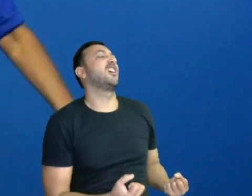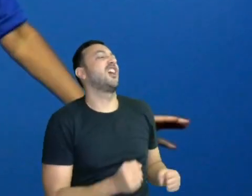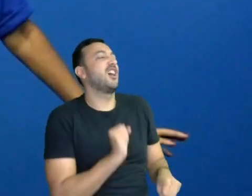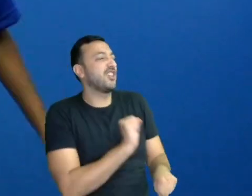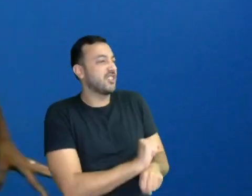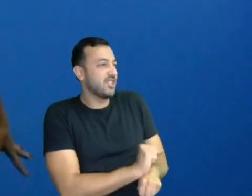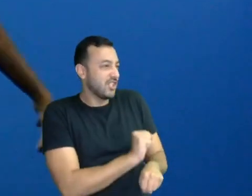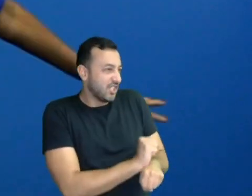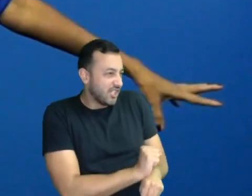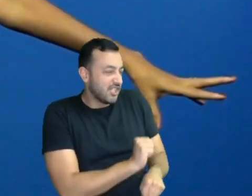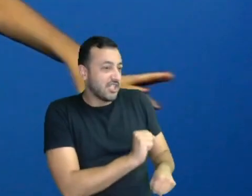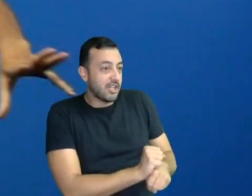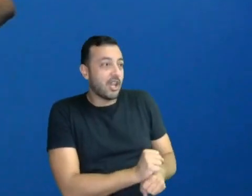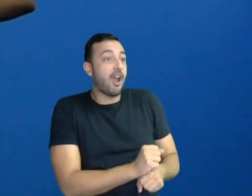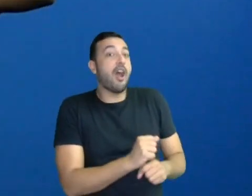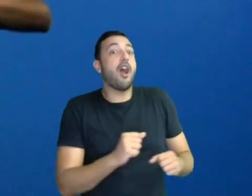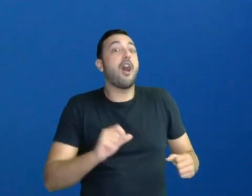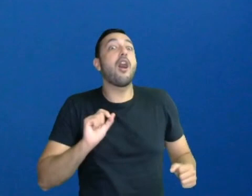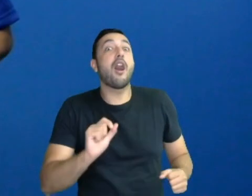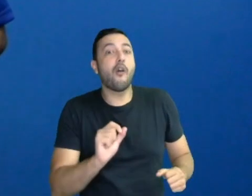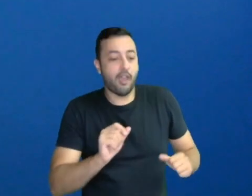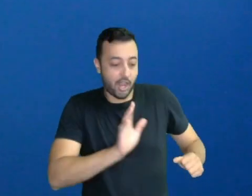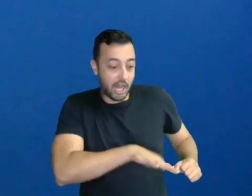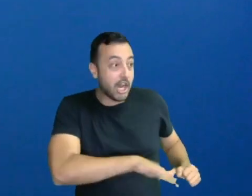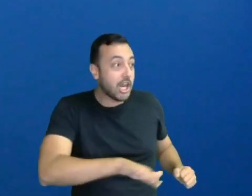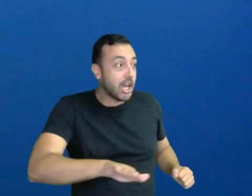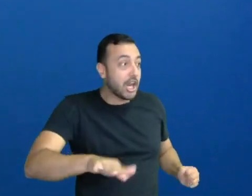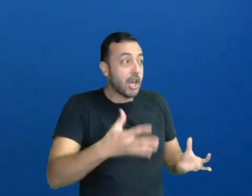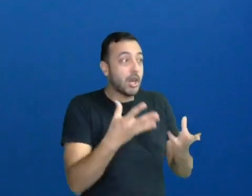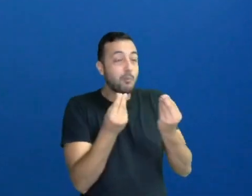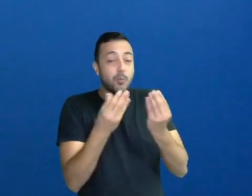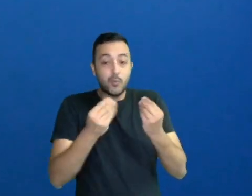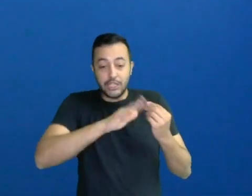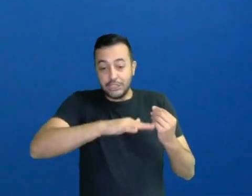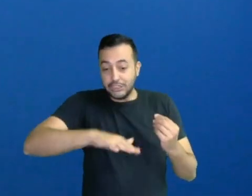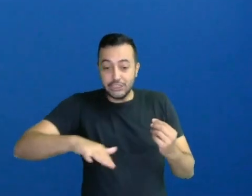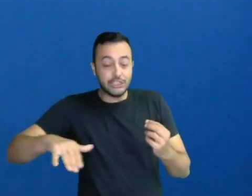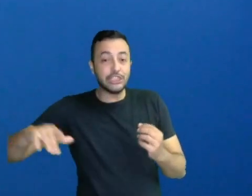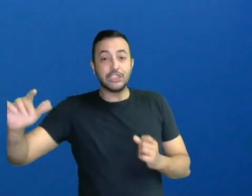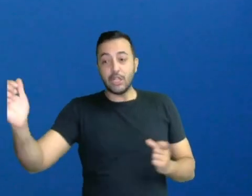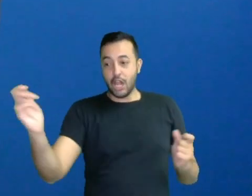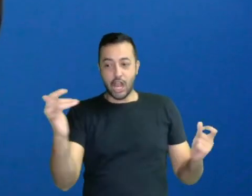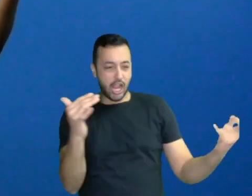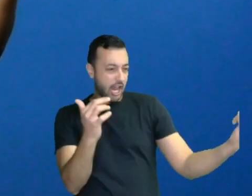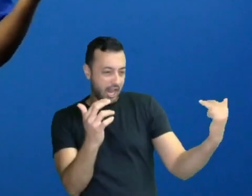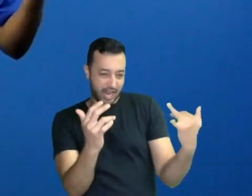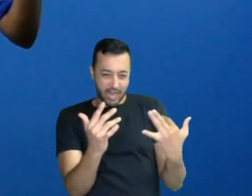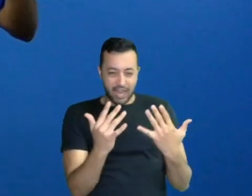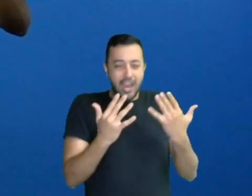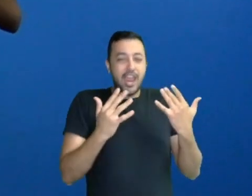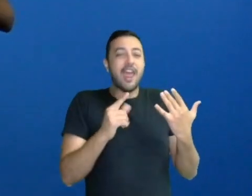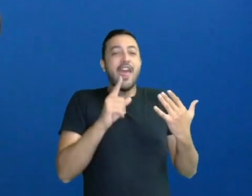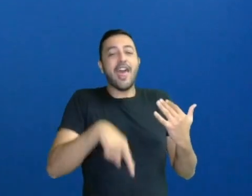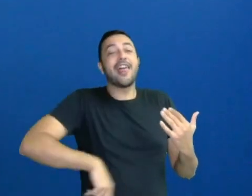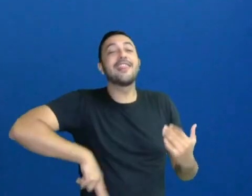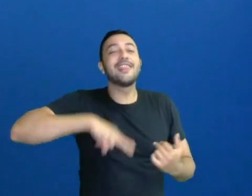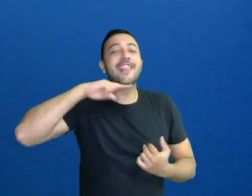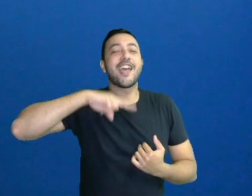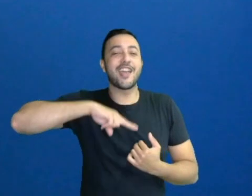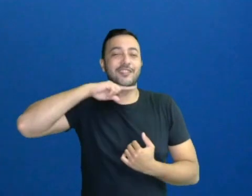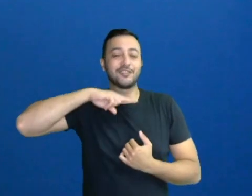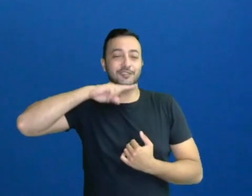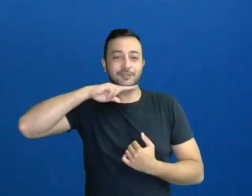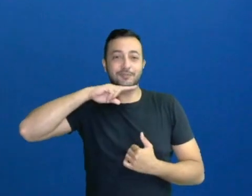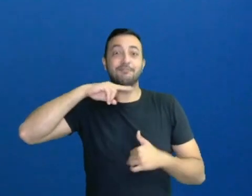e aparecem muitas crianças que são os netos da vovó carocha